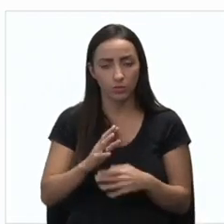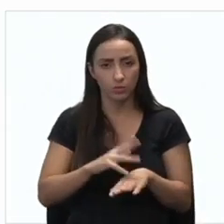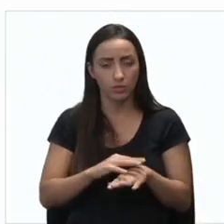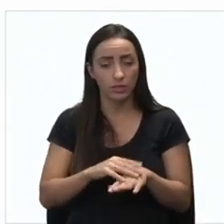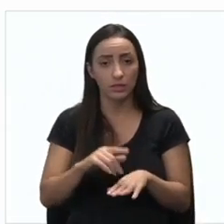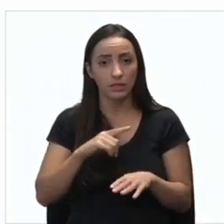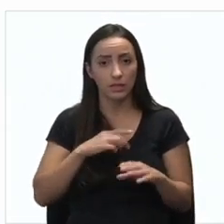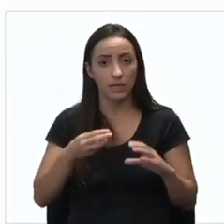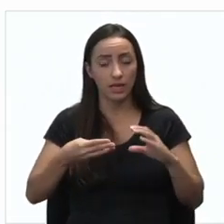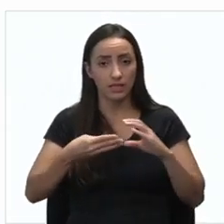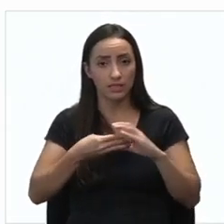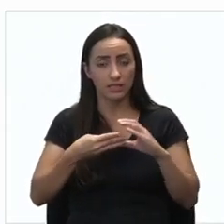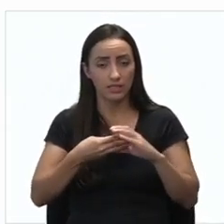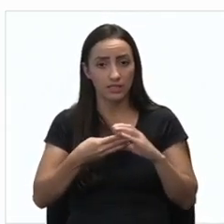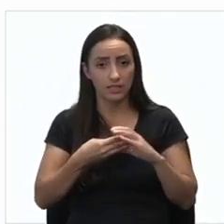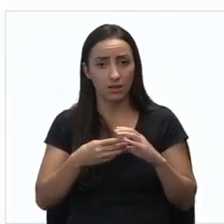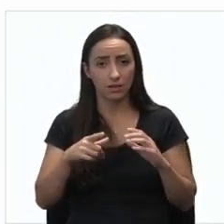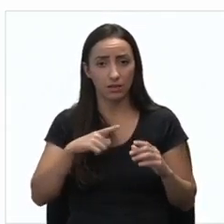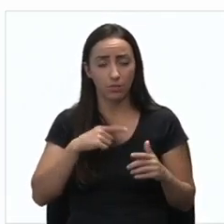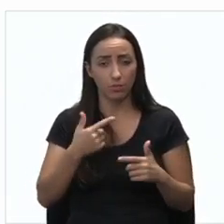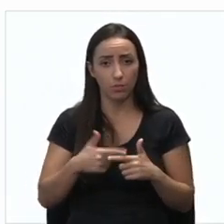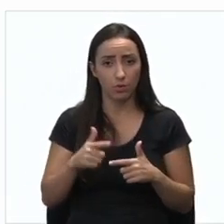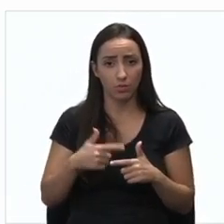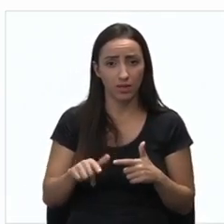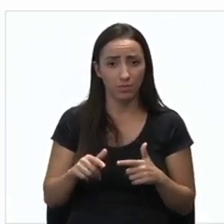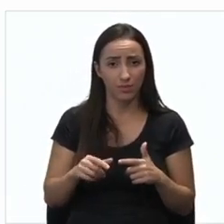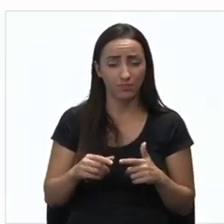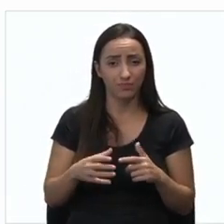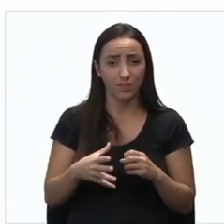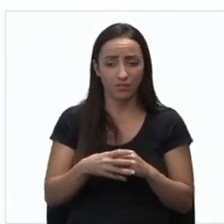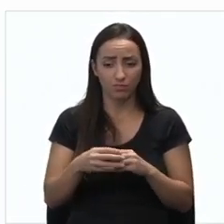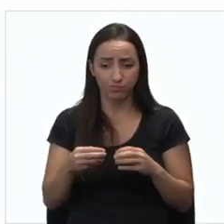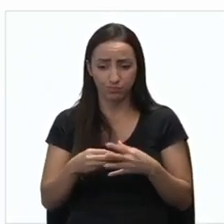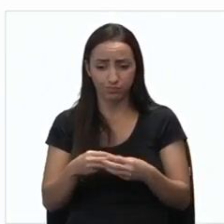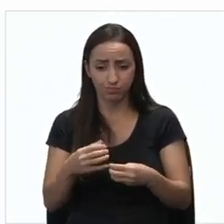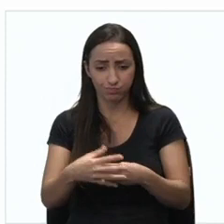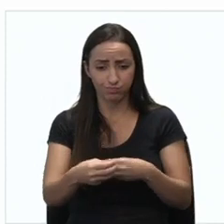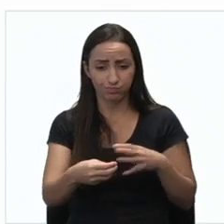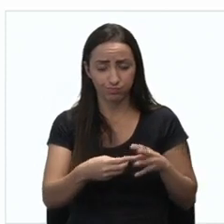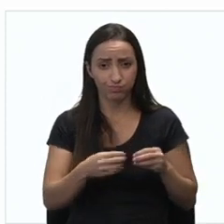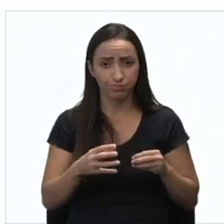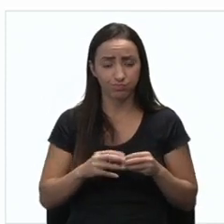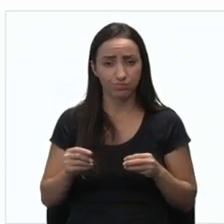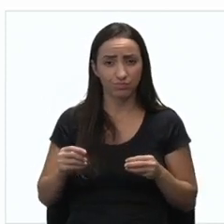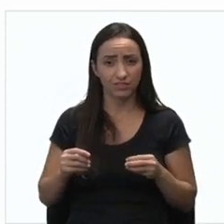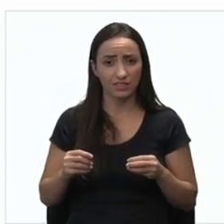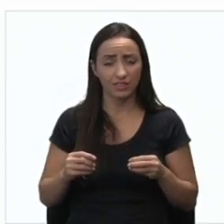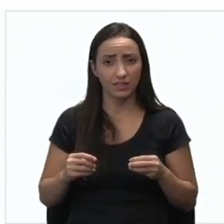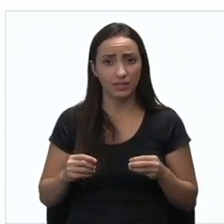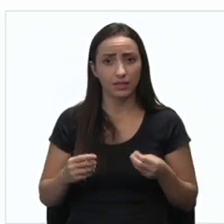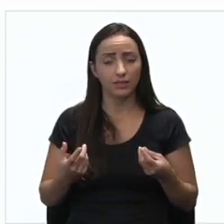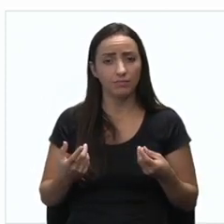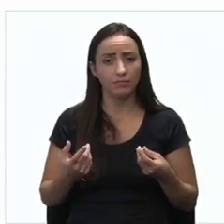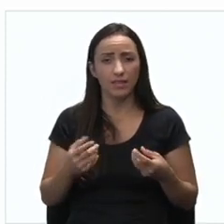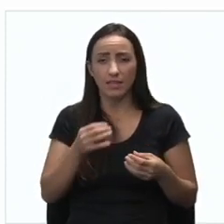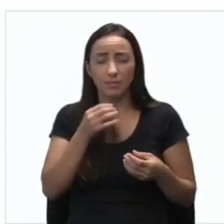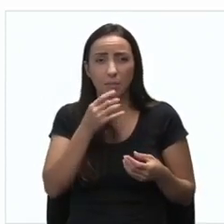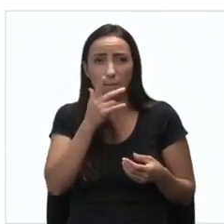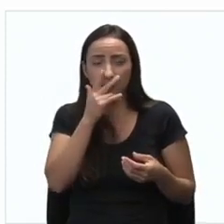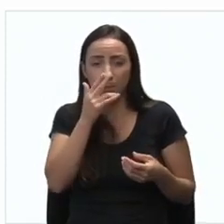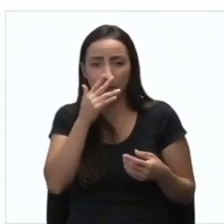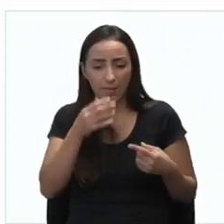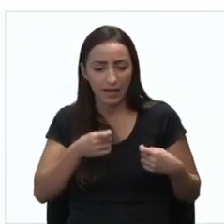e ela vai se multiplicando e atacando o próprio organismo, certo? Então, o que acontece?